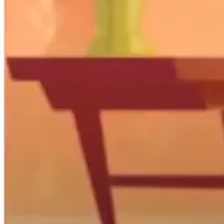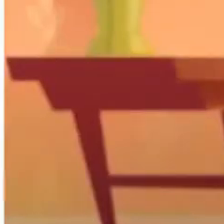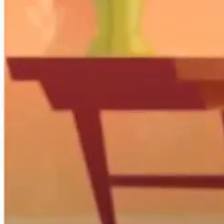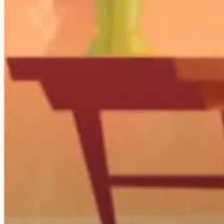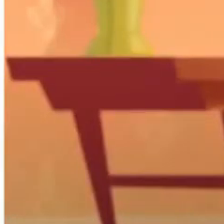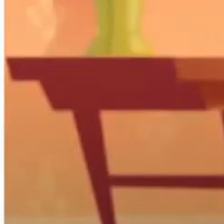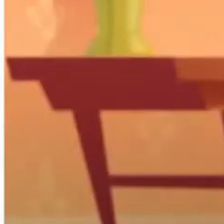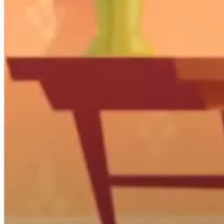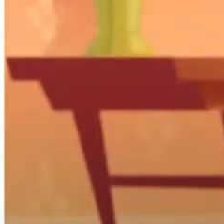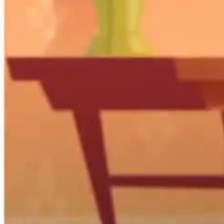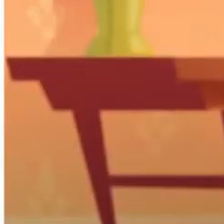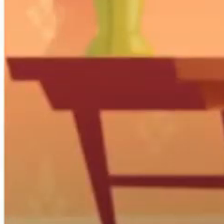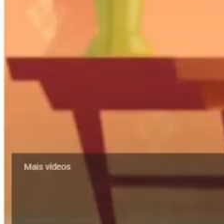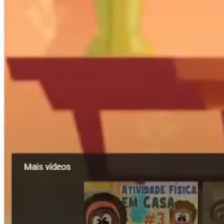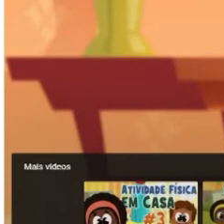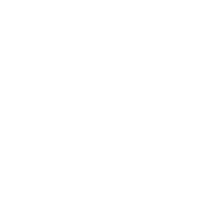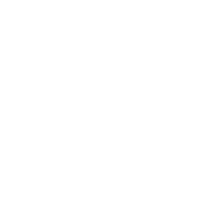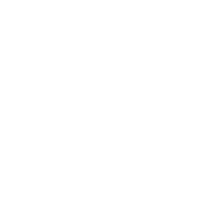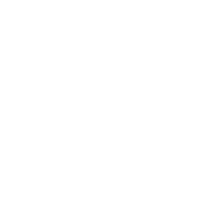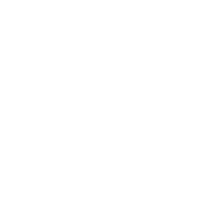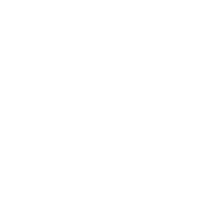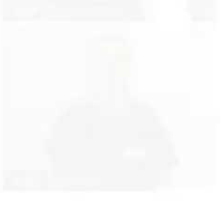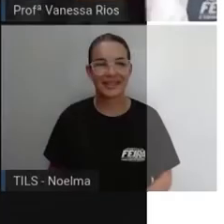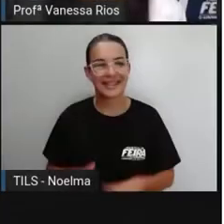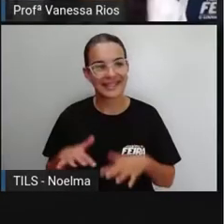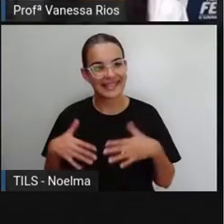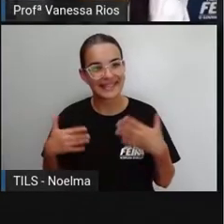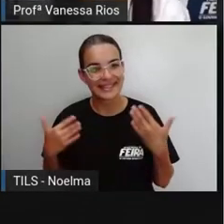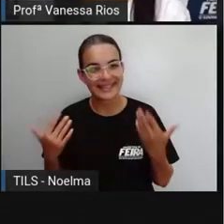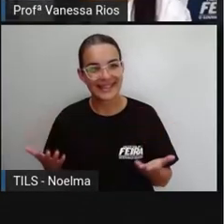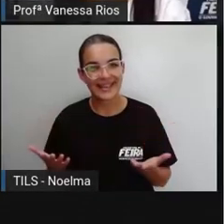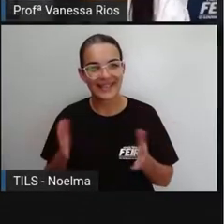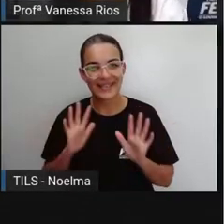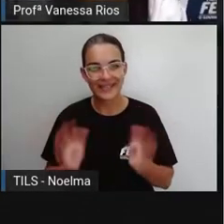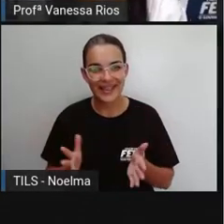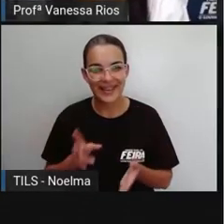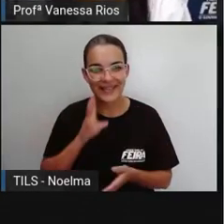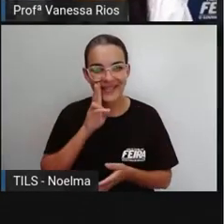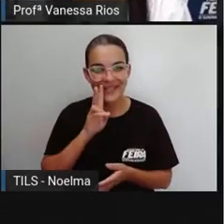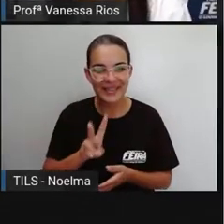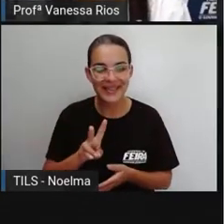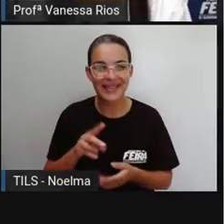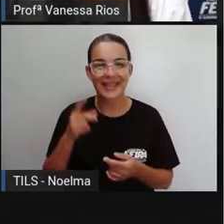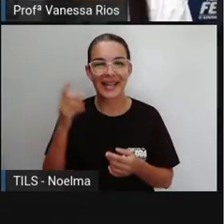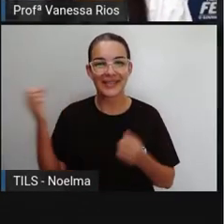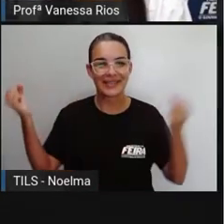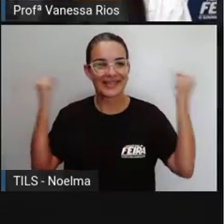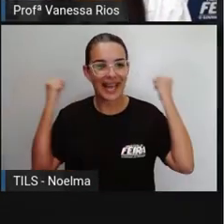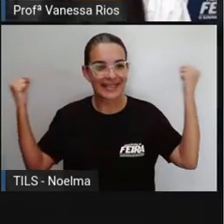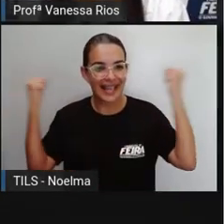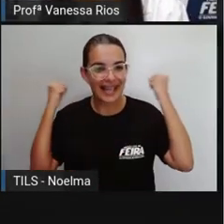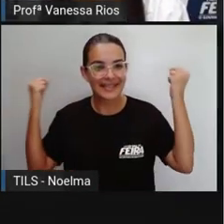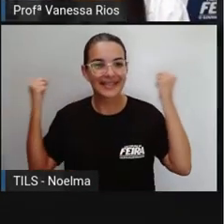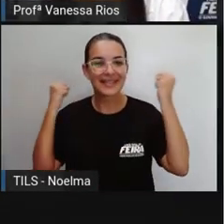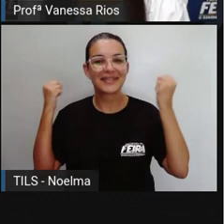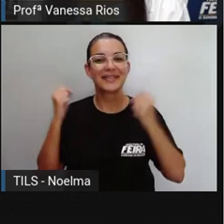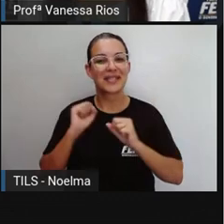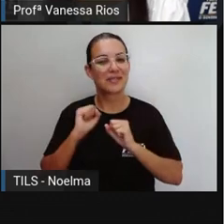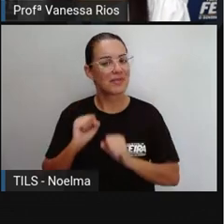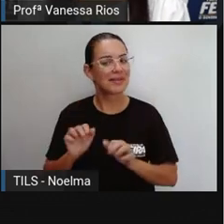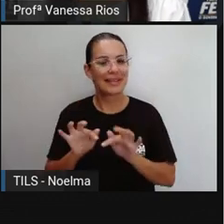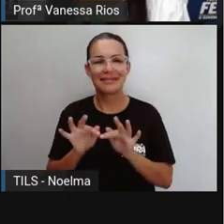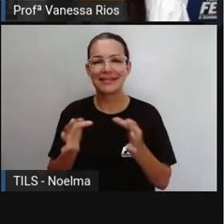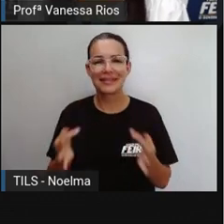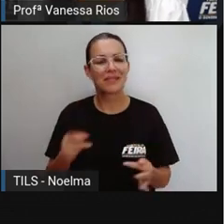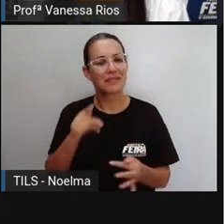Gostou dos exercícios? Pronto, observando aí, não é? Esses exercícios que são aí bem